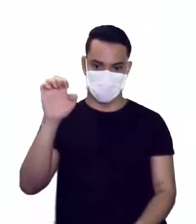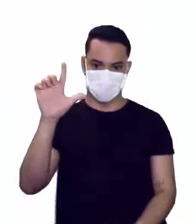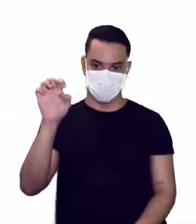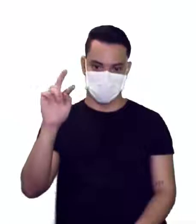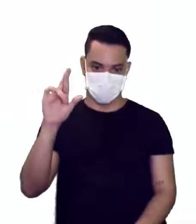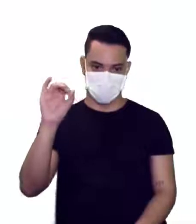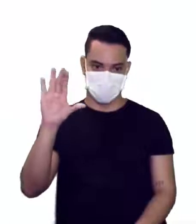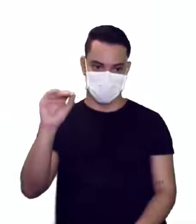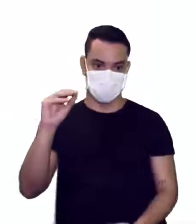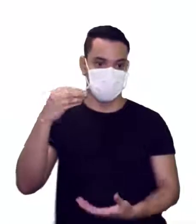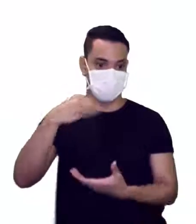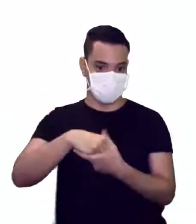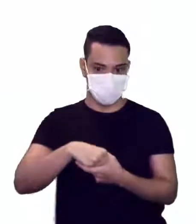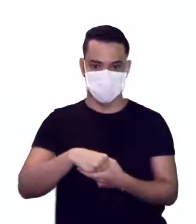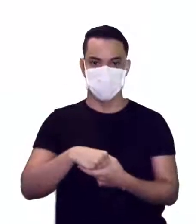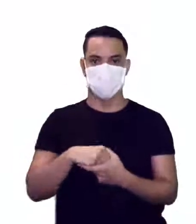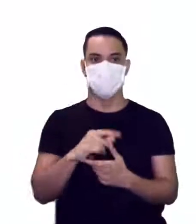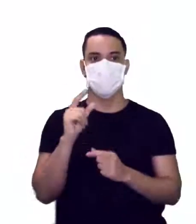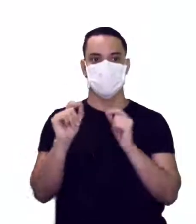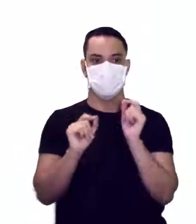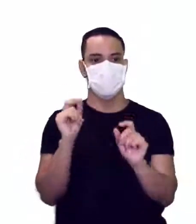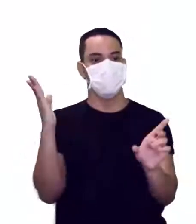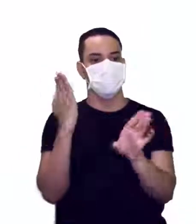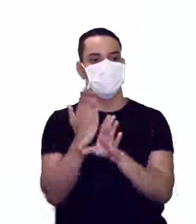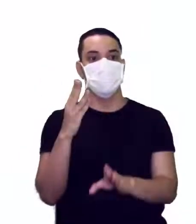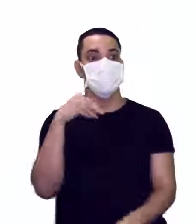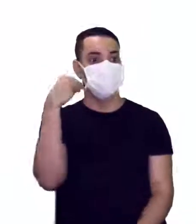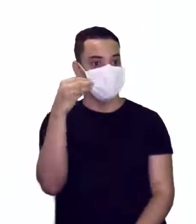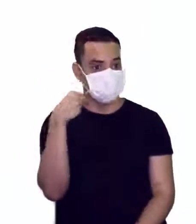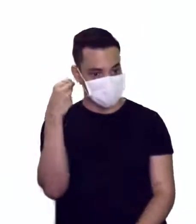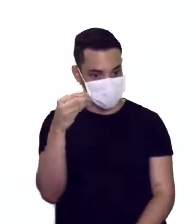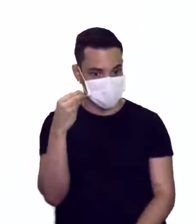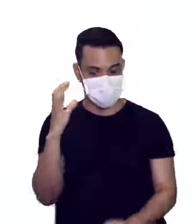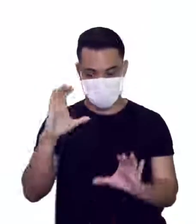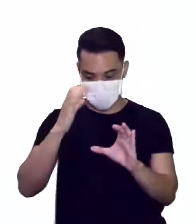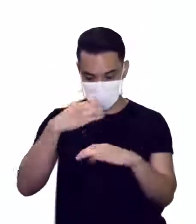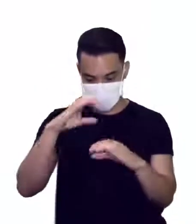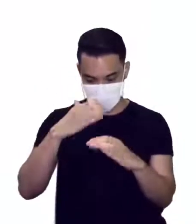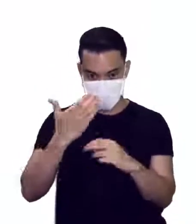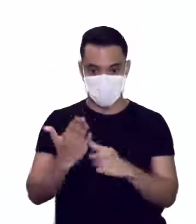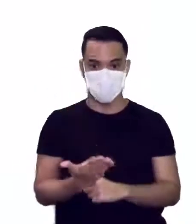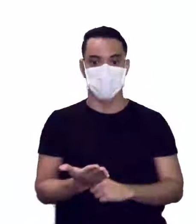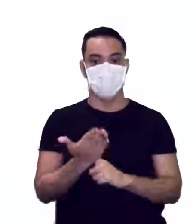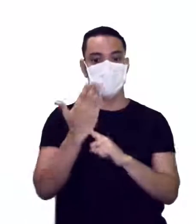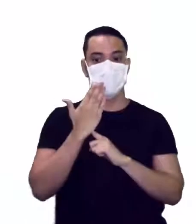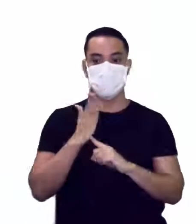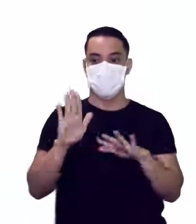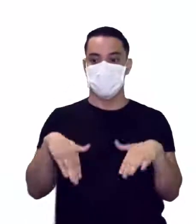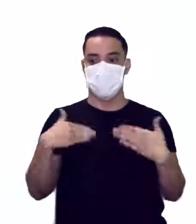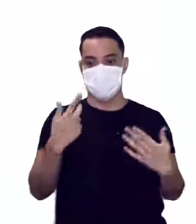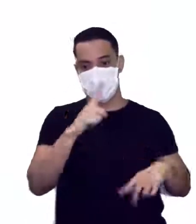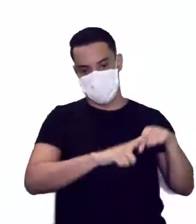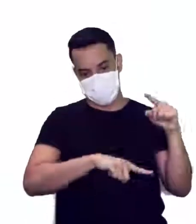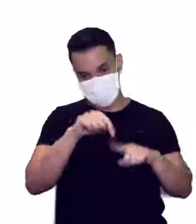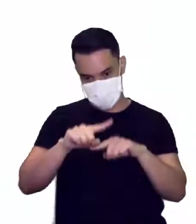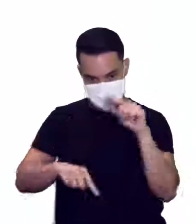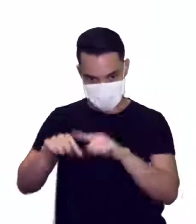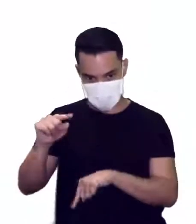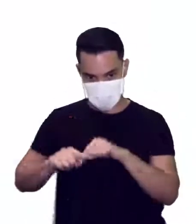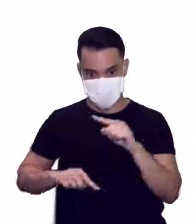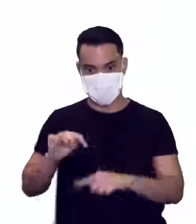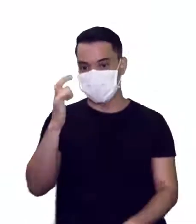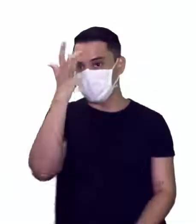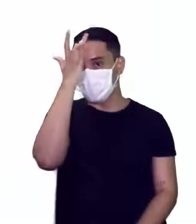série triboelétrica, através de experimentos aí de laboratórios, mostram quais são os materiais que têm mais facilidade